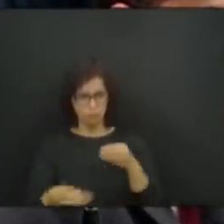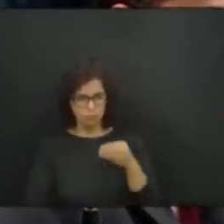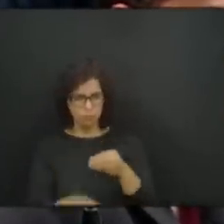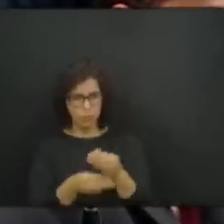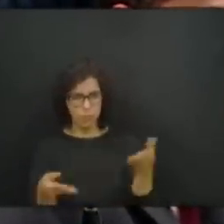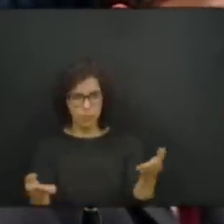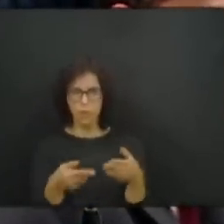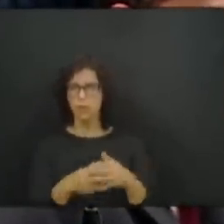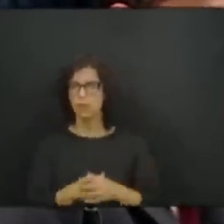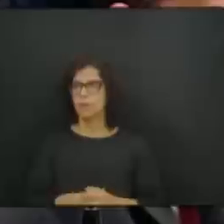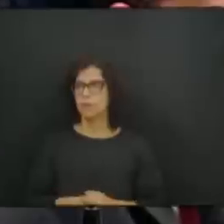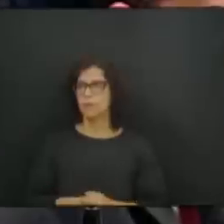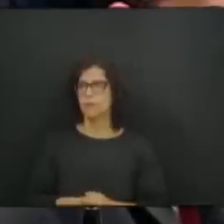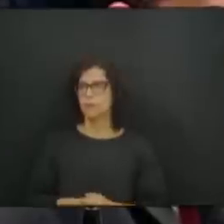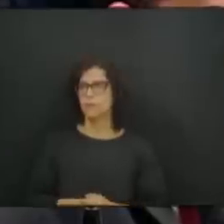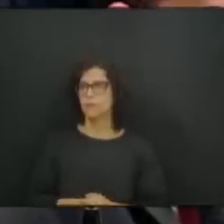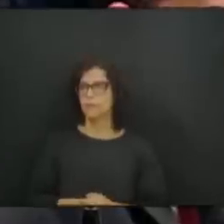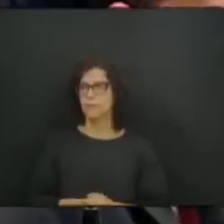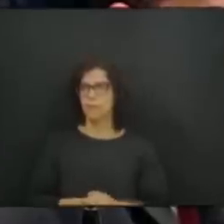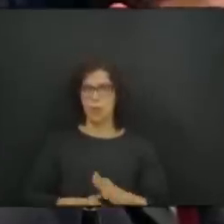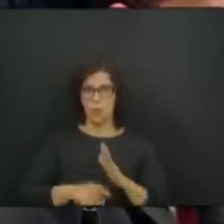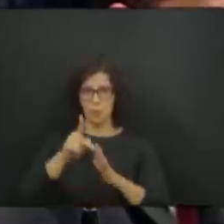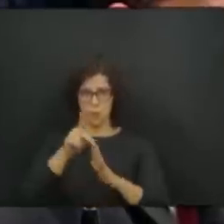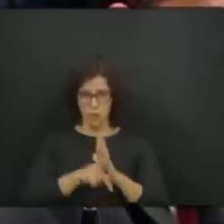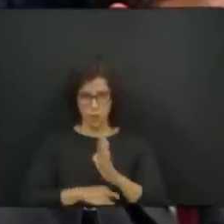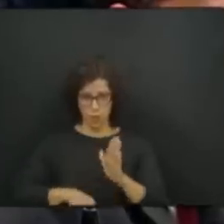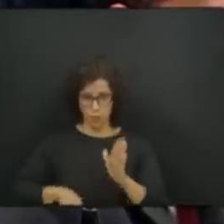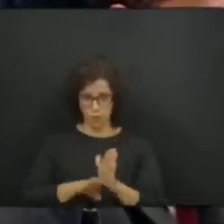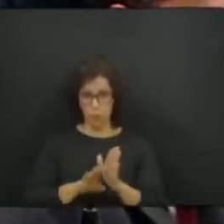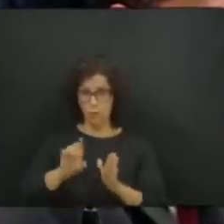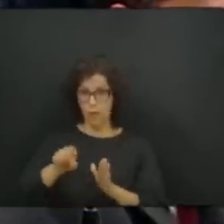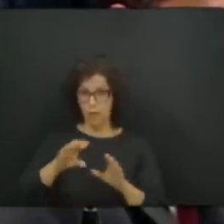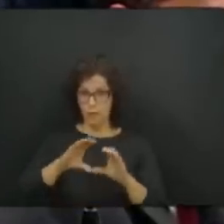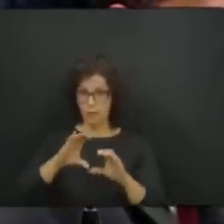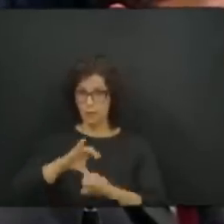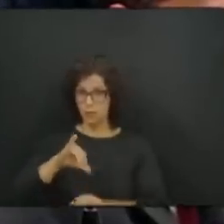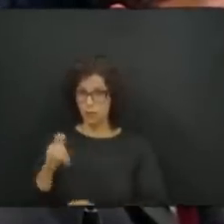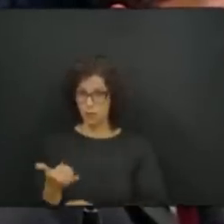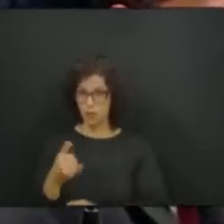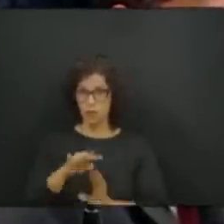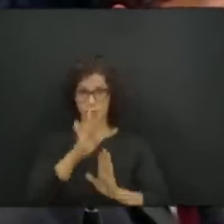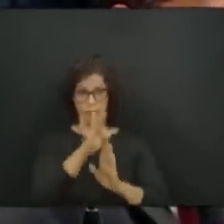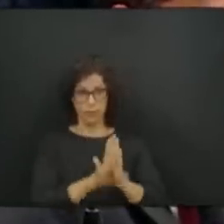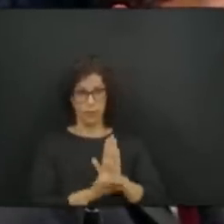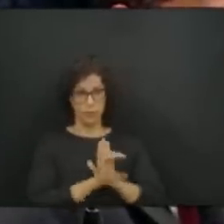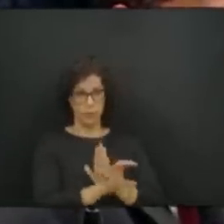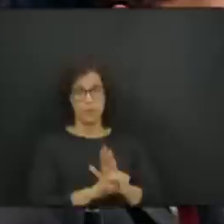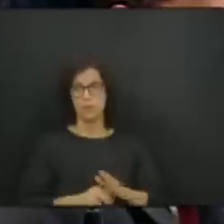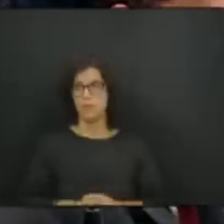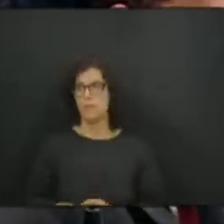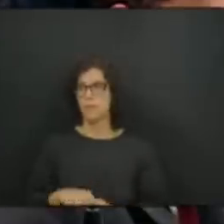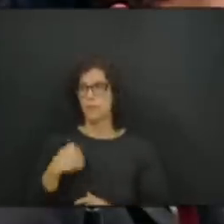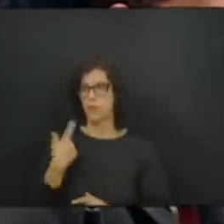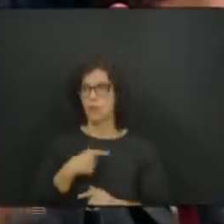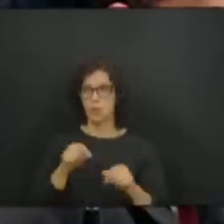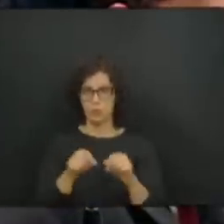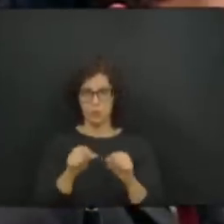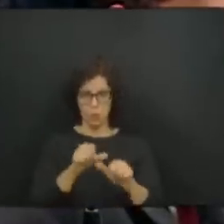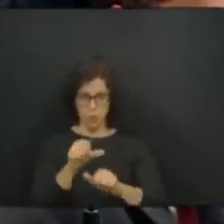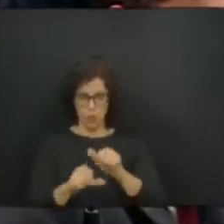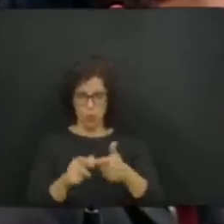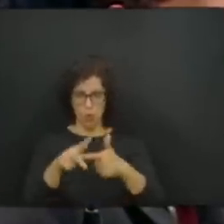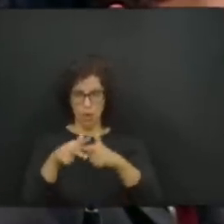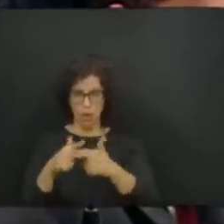dar quando projeto cegonha chegou na ccj ele tinha um texto nós fizemos uma